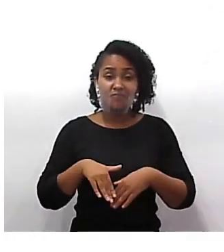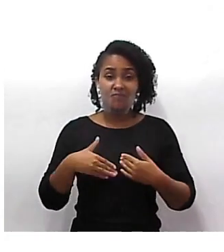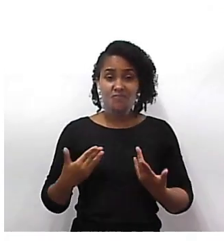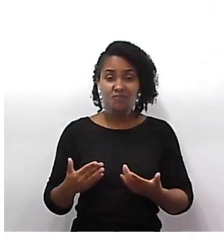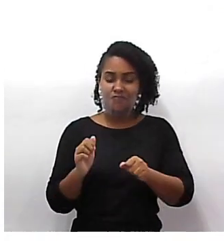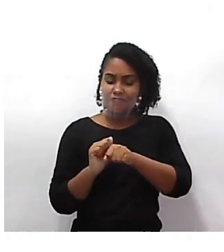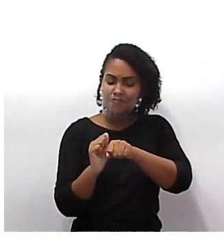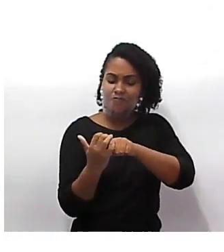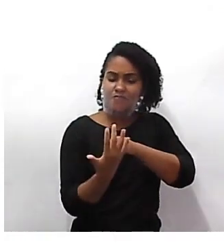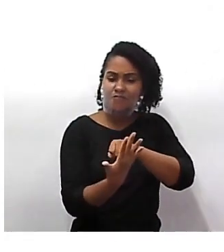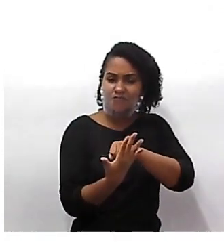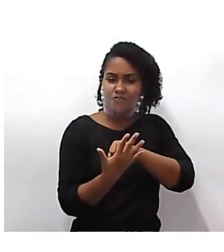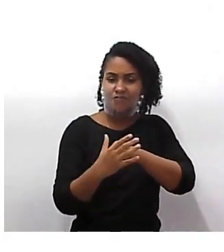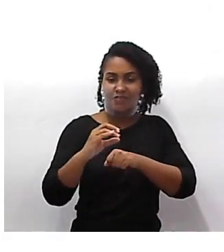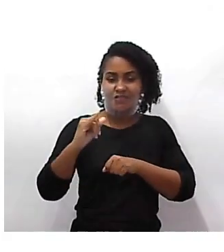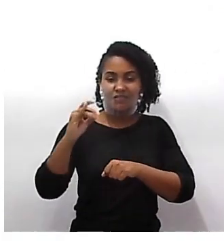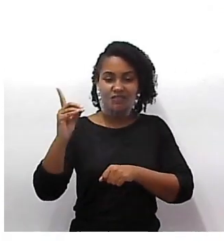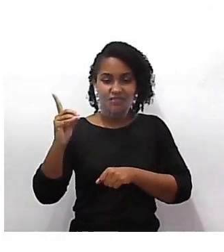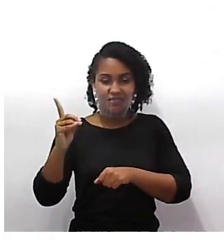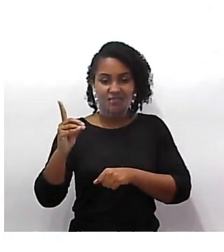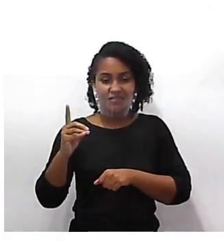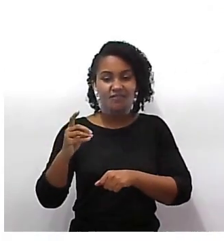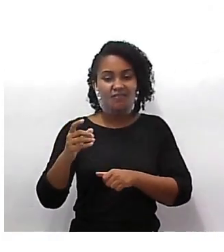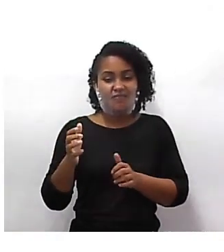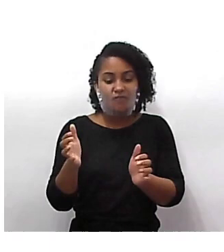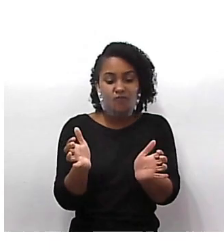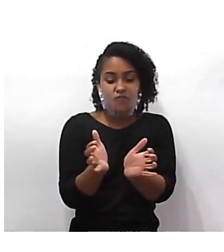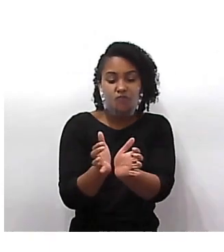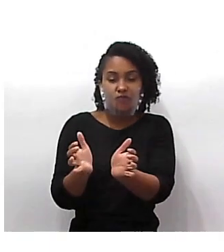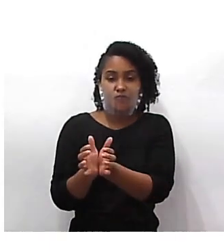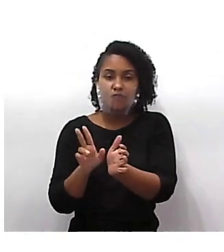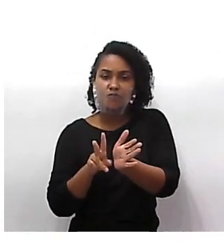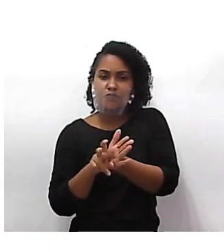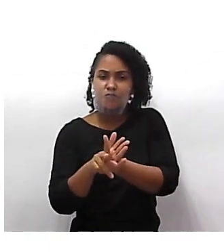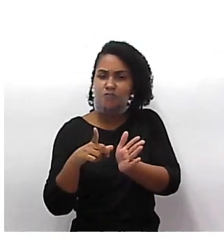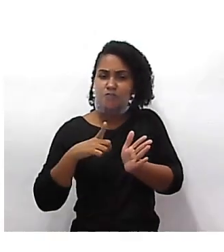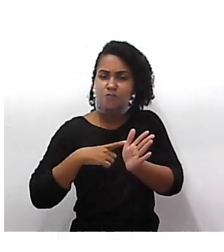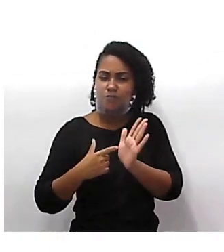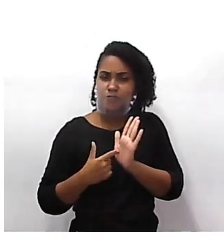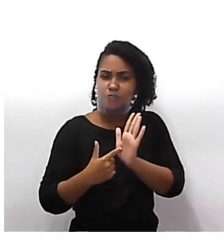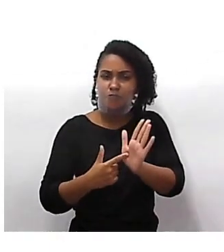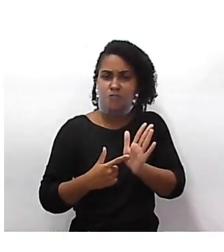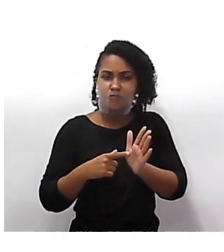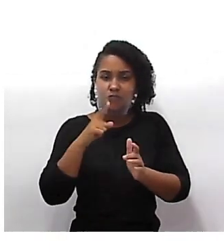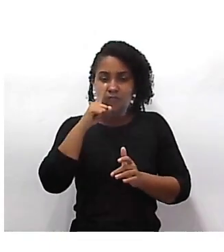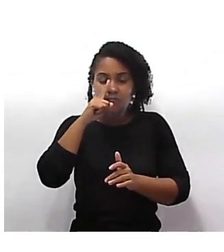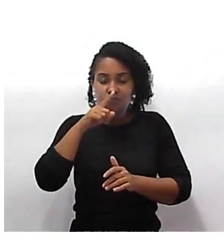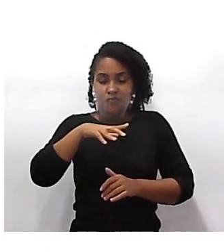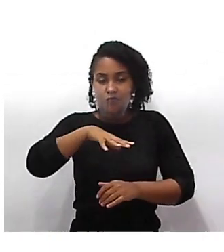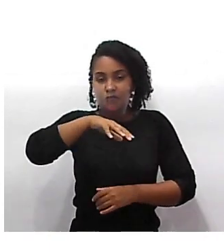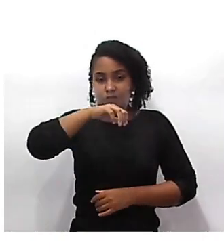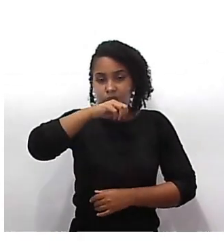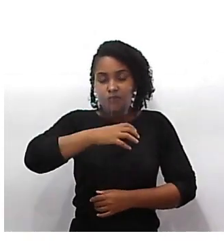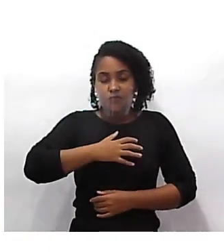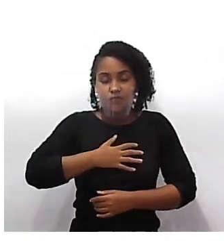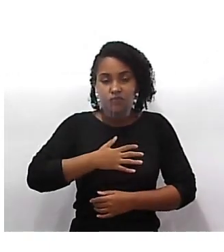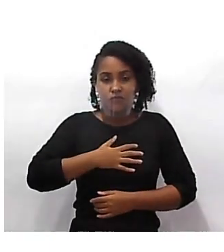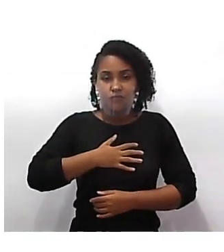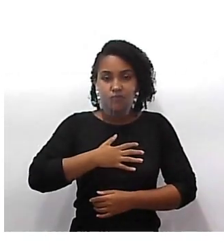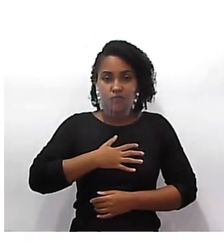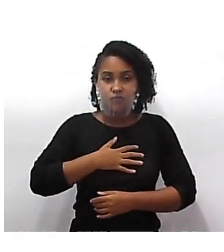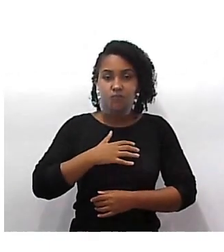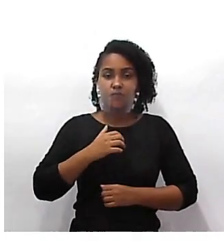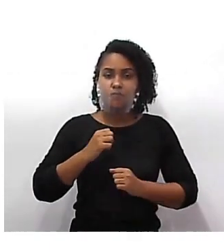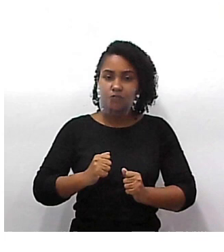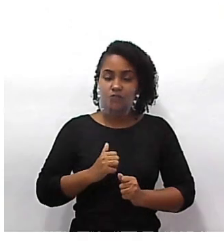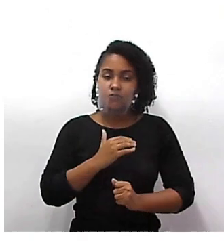Coronavírus, né? CID-10 é uma família de vírus que causa infecções respiratórias que podem levar